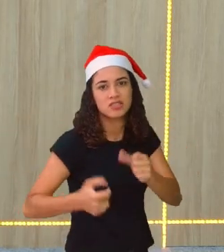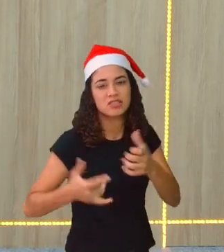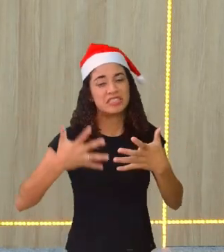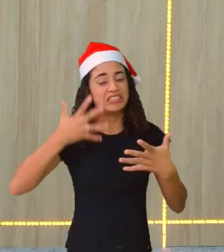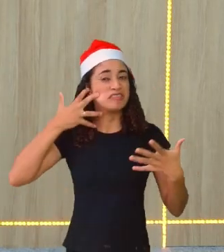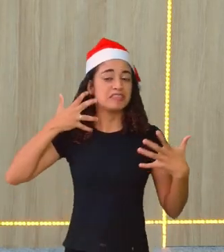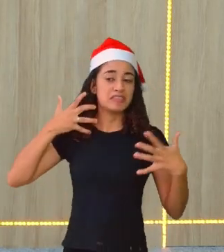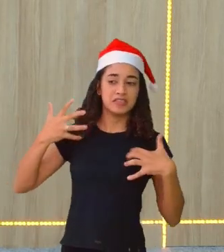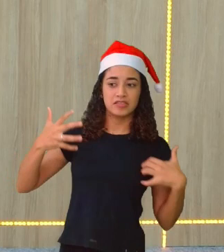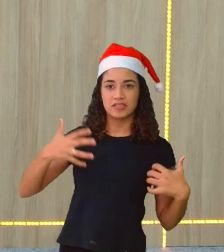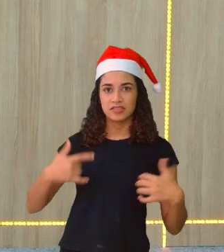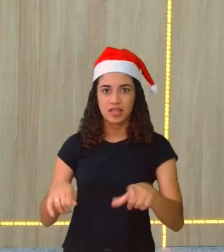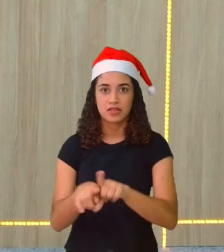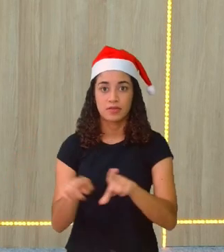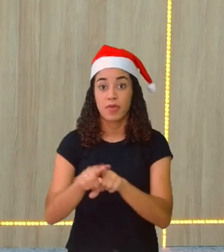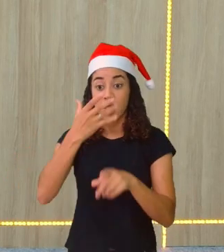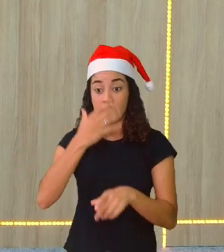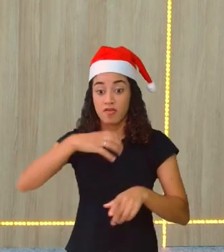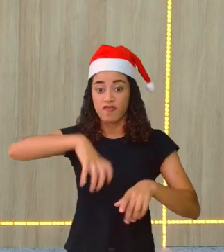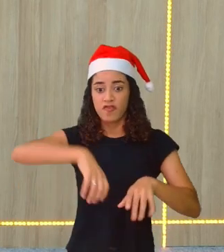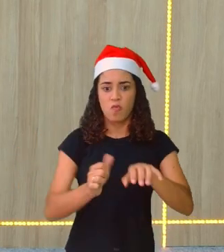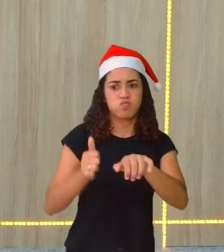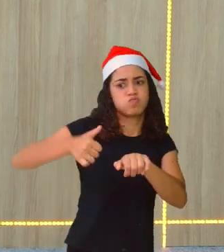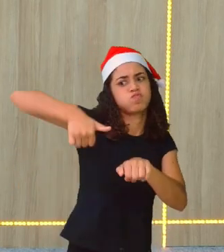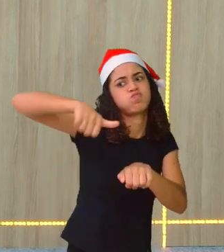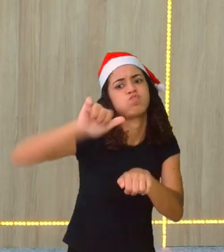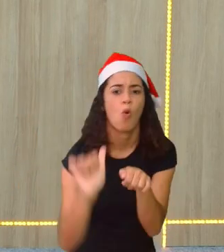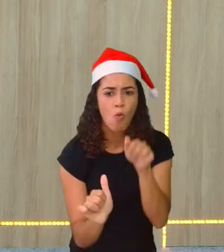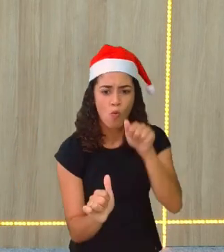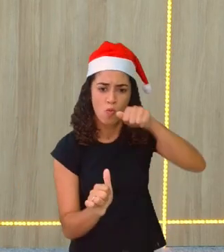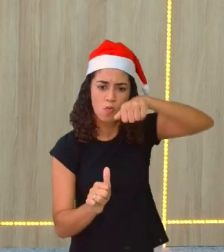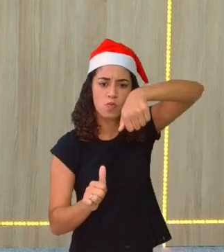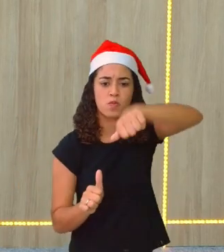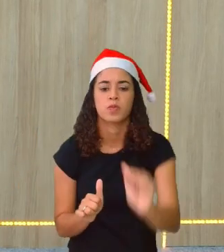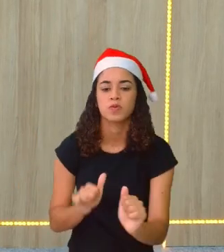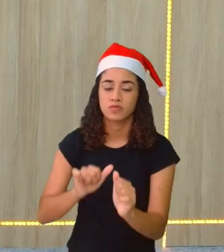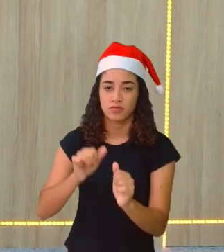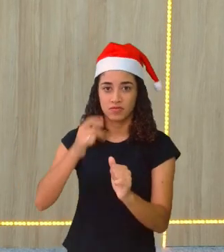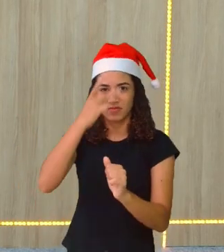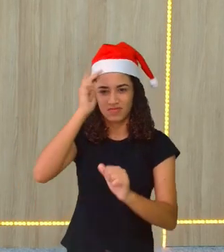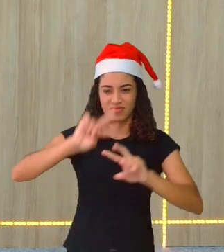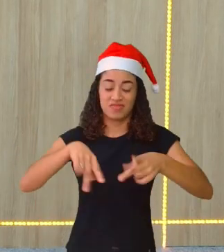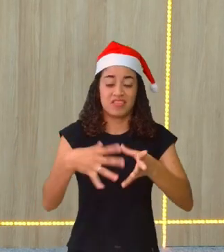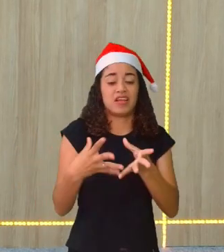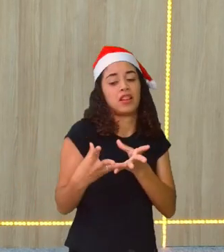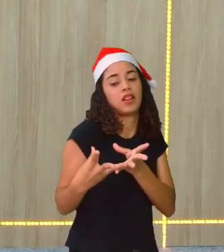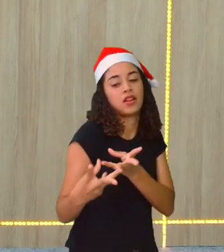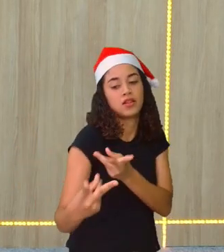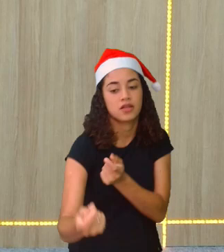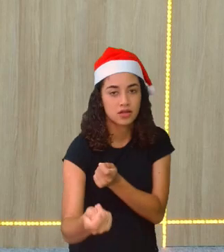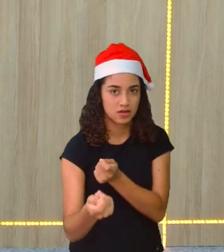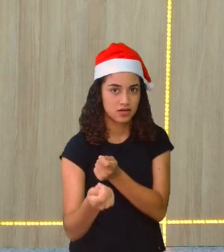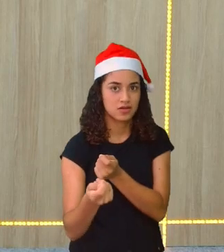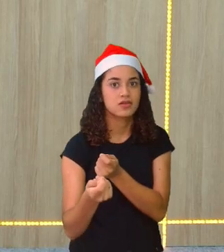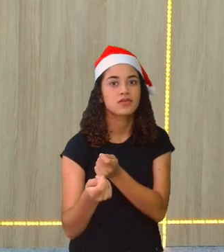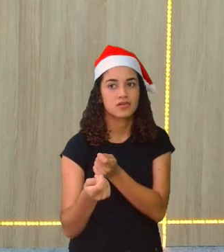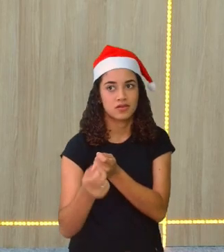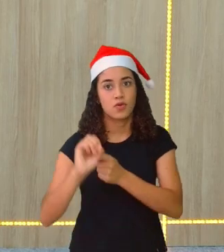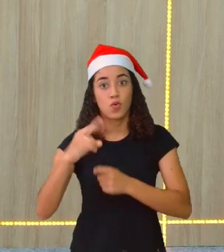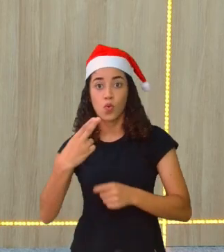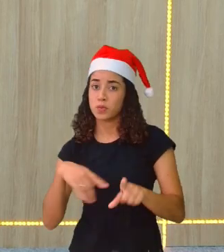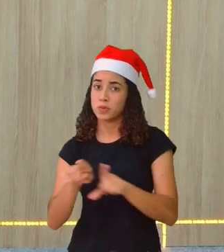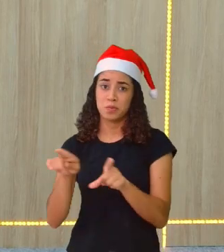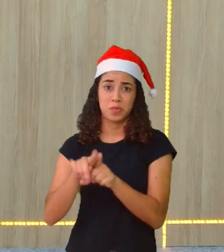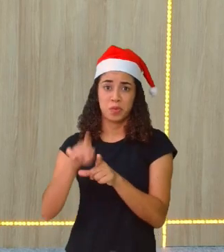por elefantes, rinocerontes, ou serão, né, ali mortos por gladiadores, né,